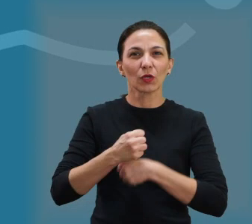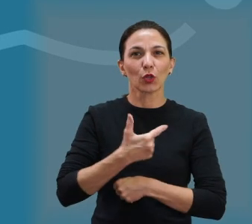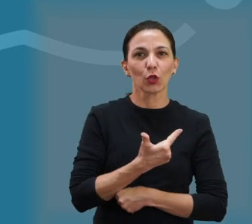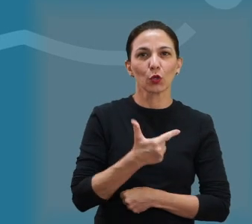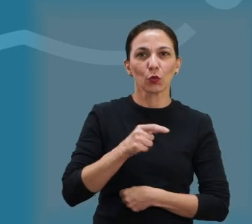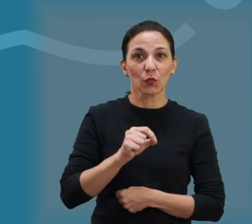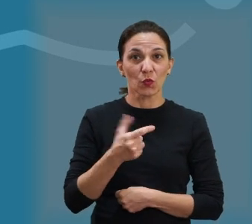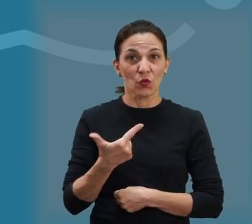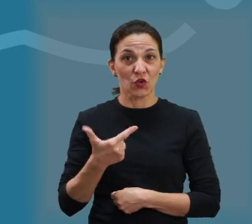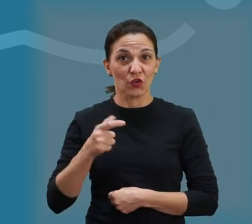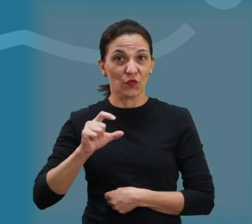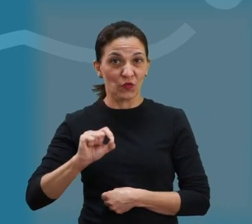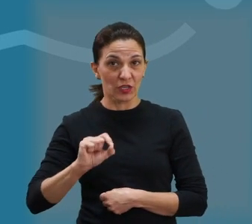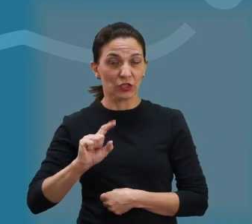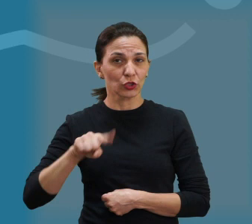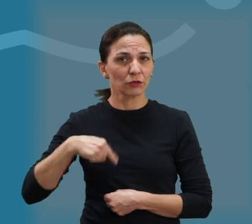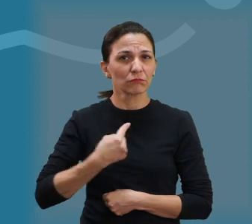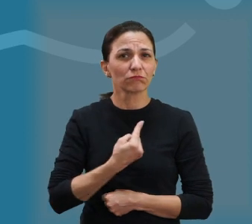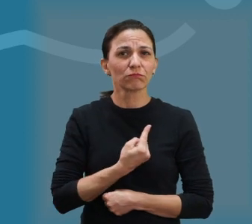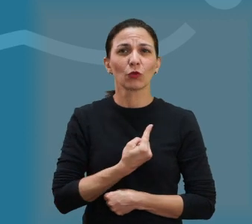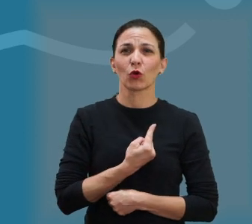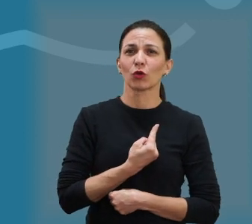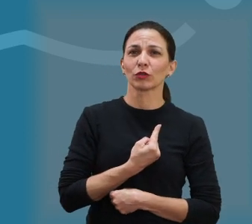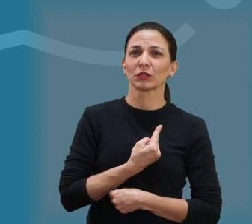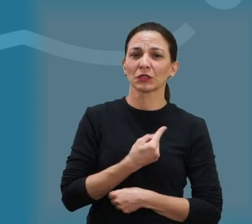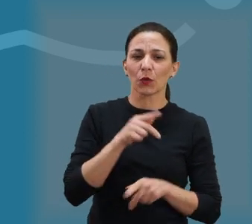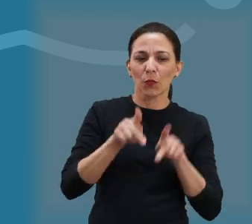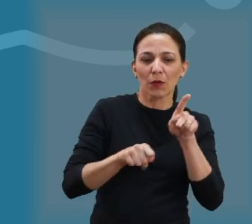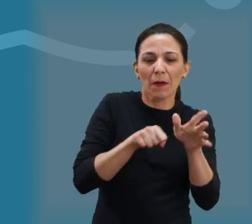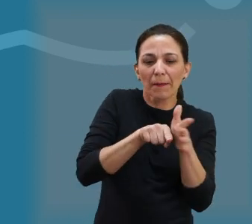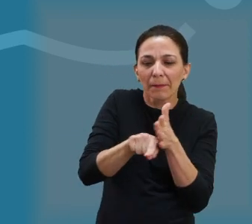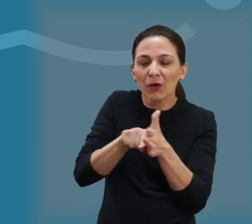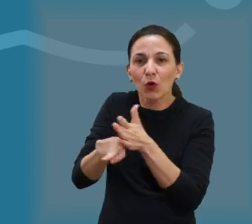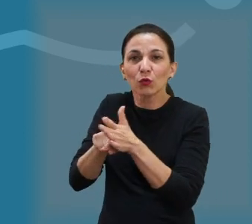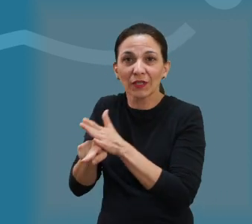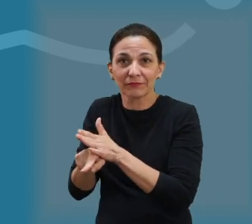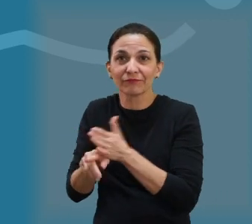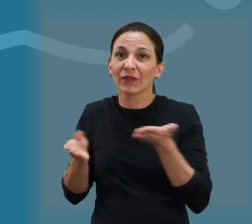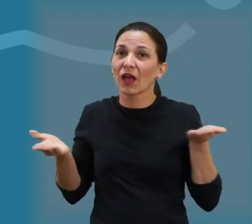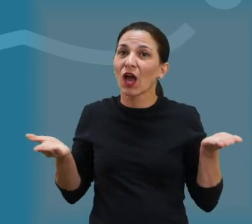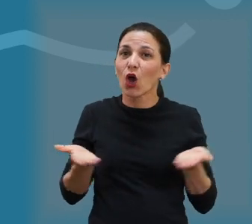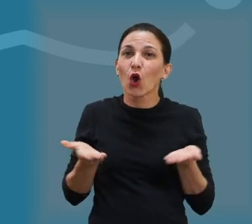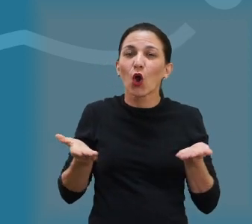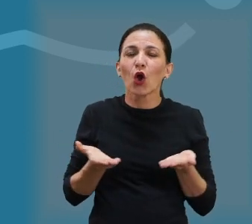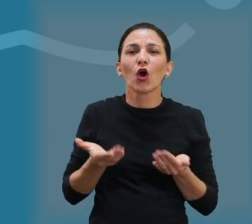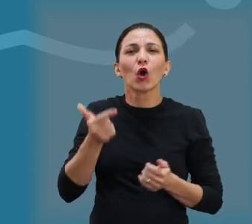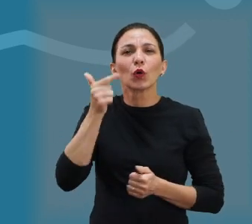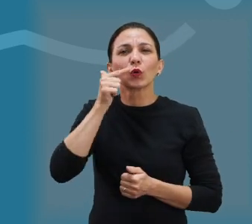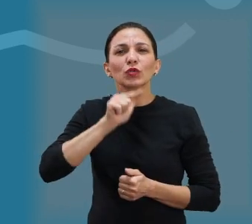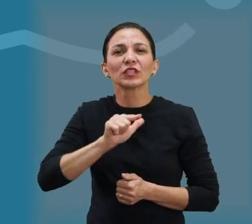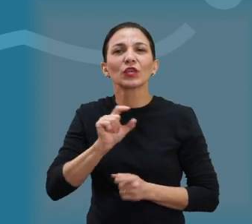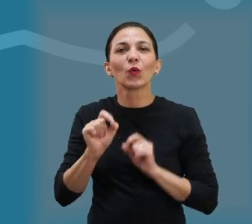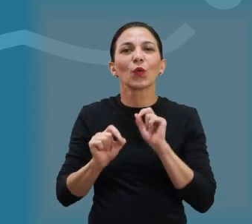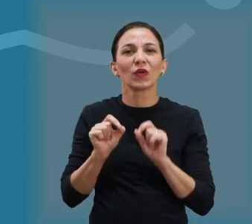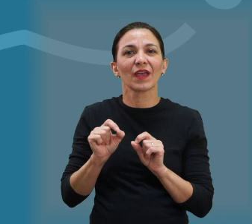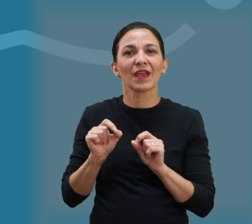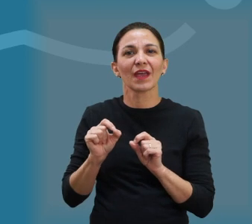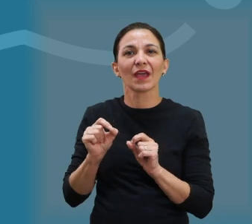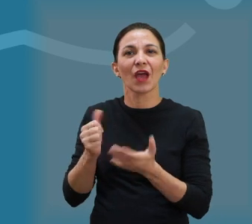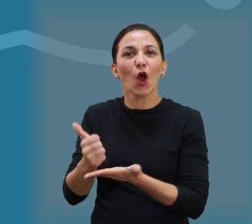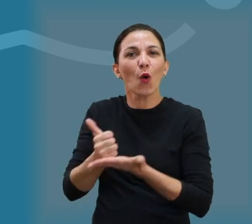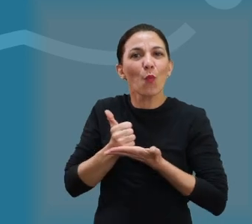desde 2020 nós estamos consultando a população e agora